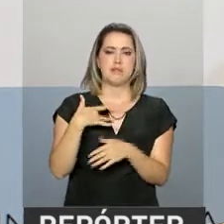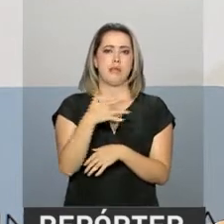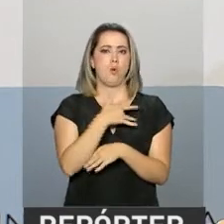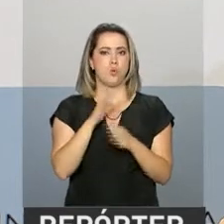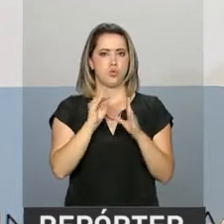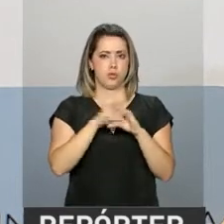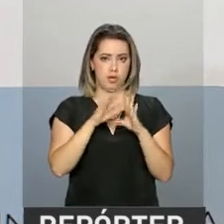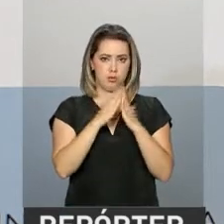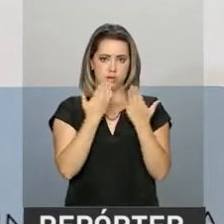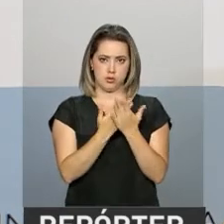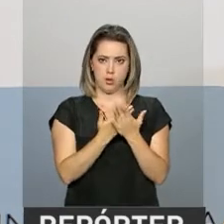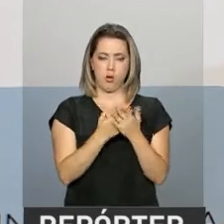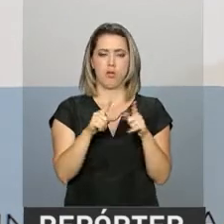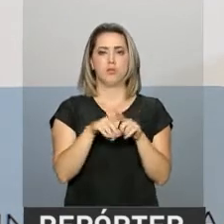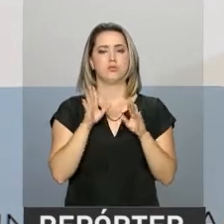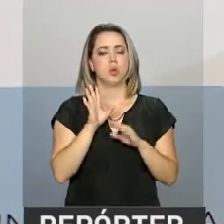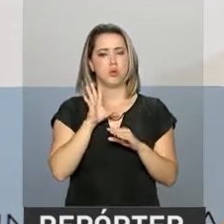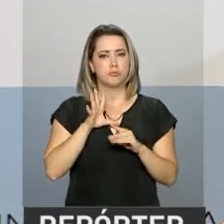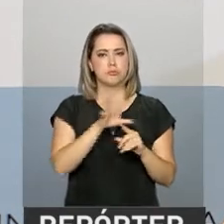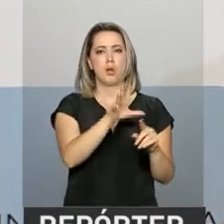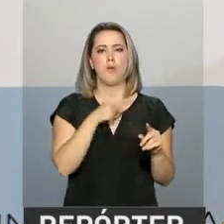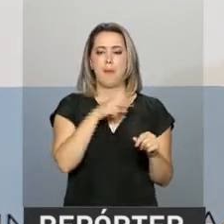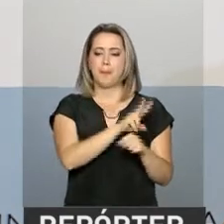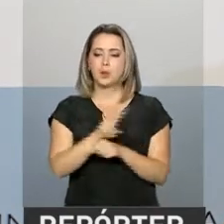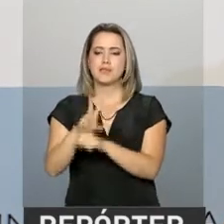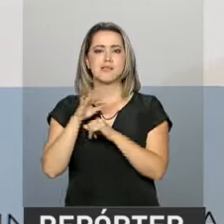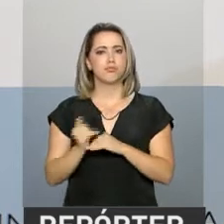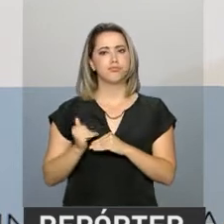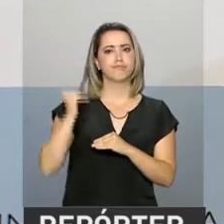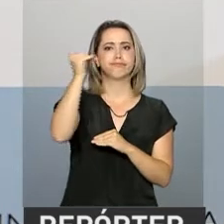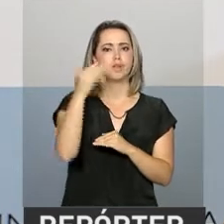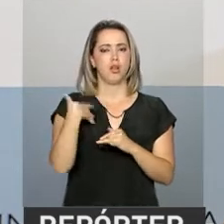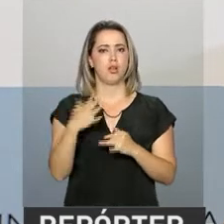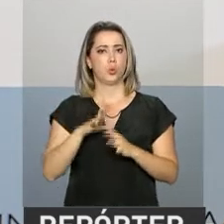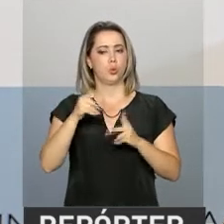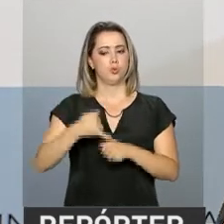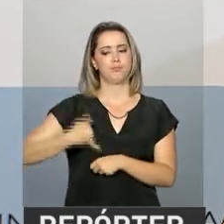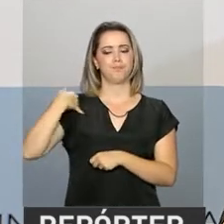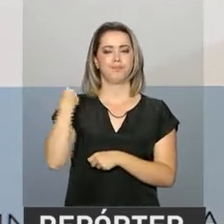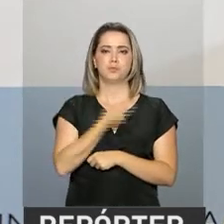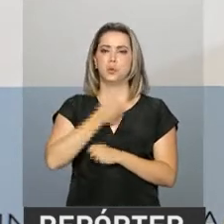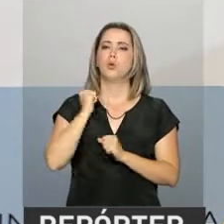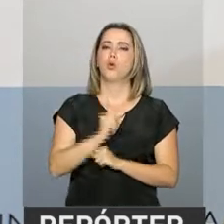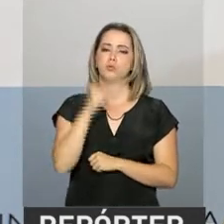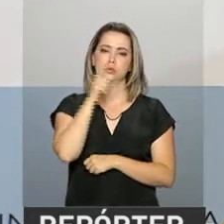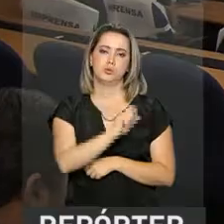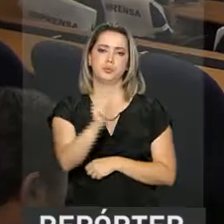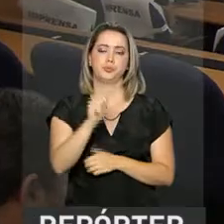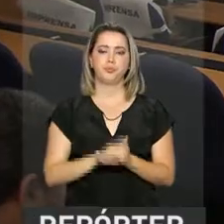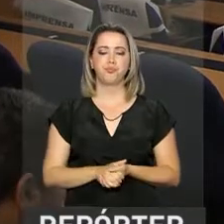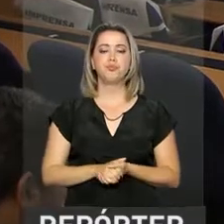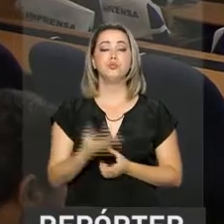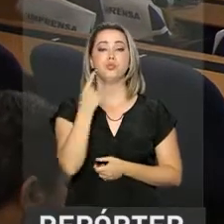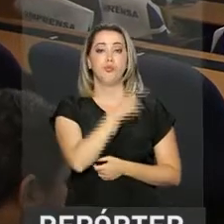ter certeza o brasil vai concentrar coberturas altíssimas em todas as faixas etárias que nós pudermos alcançar as pessoas na escola